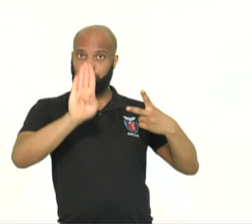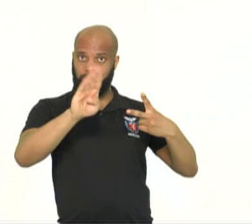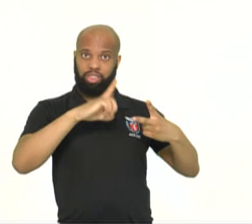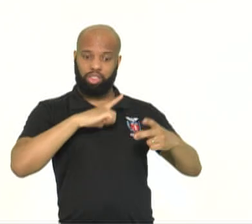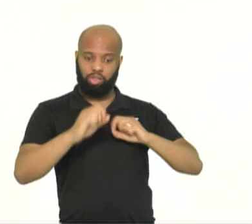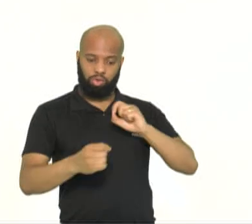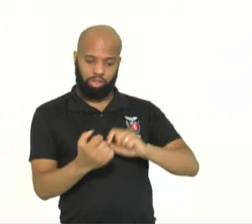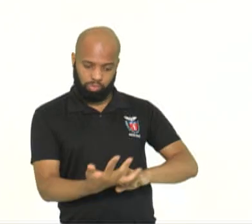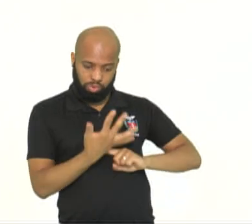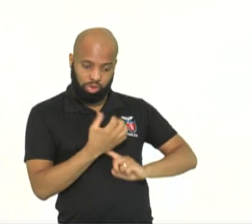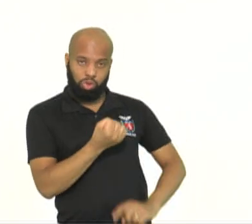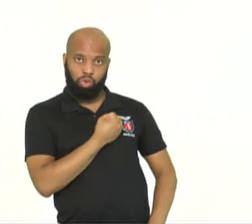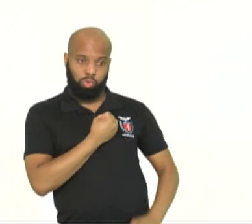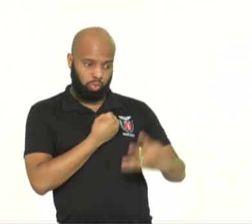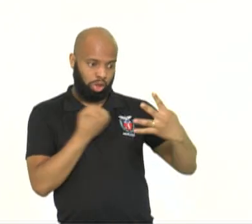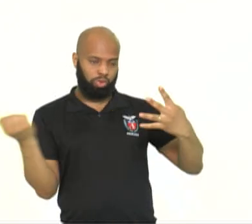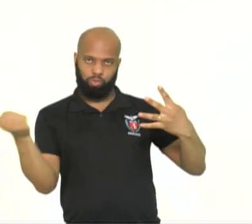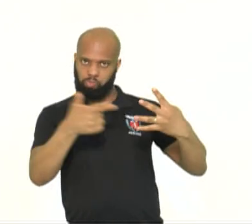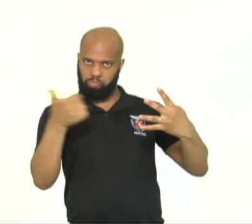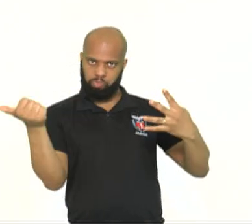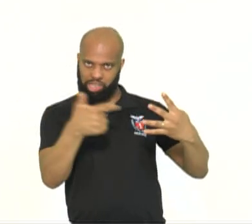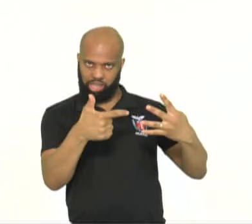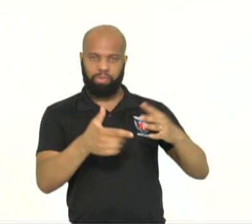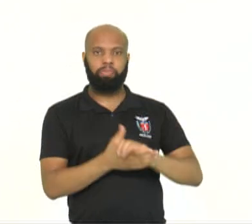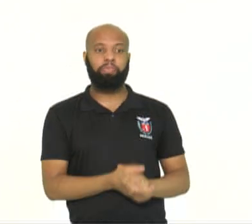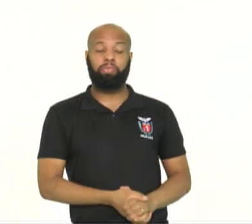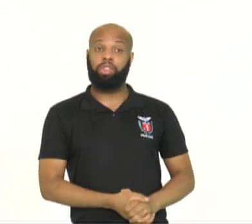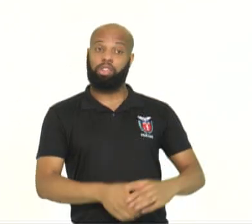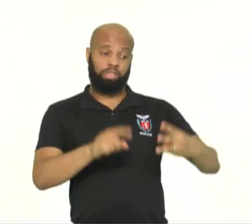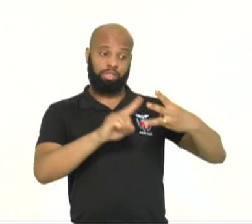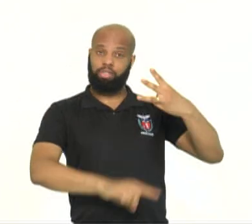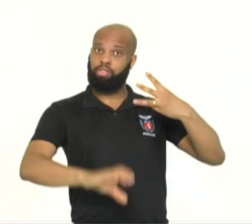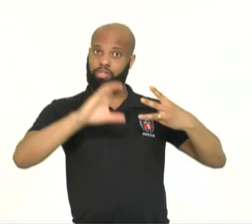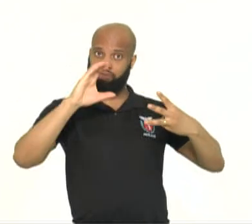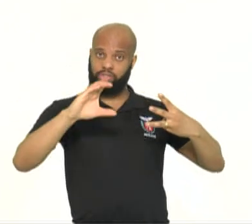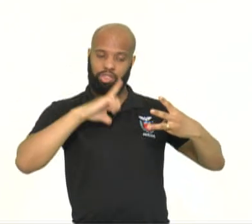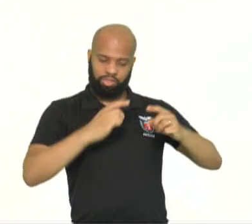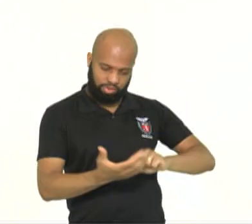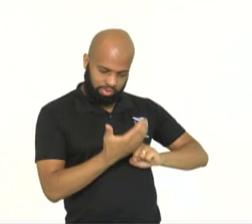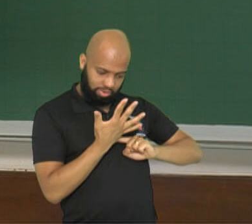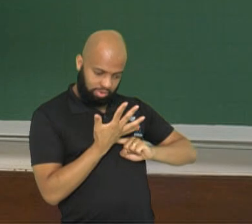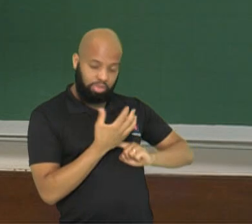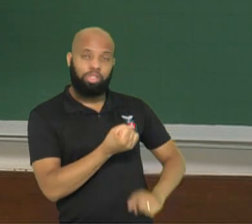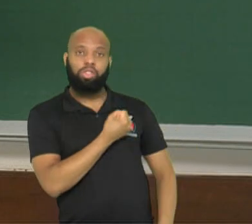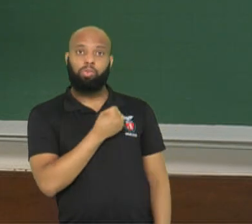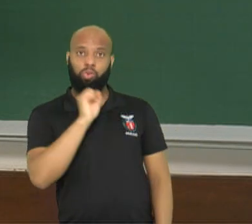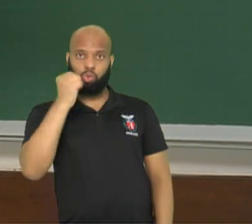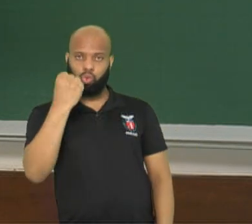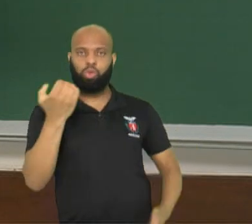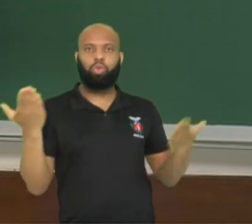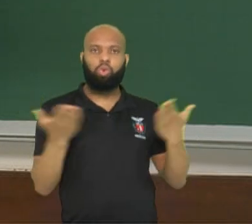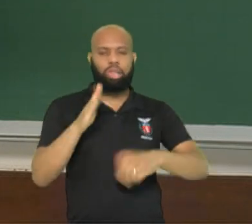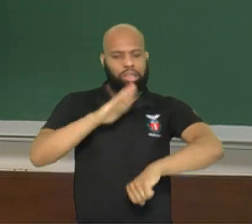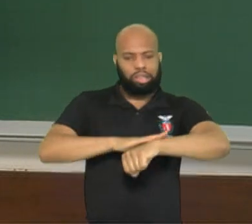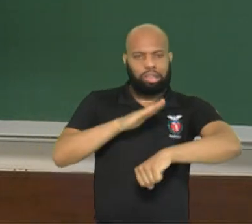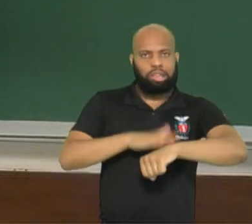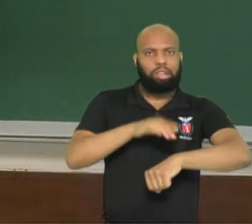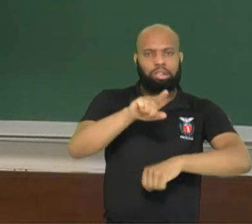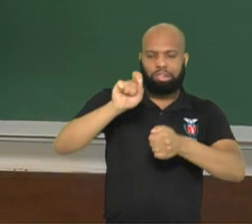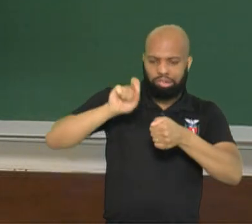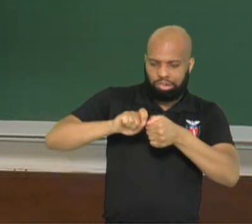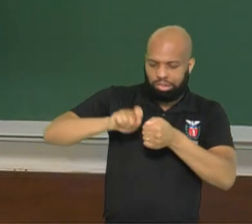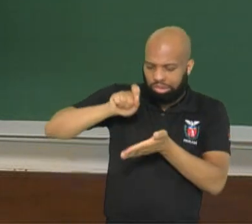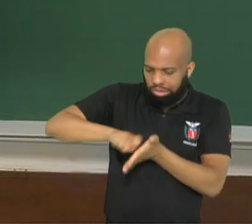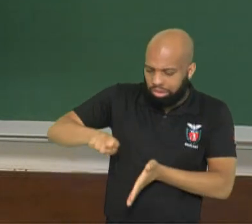número maior que 4. Letra C, de sair o número 8. Então, a professora vai dar um tempinho para